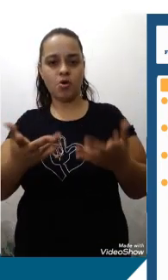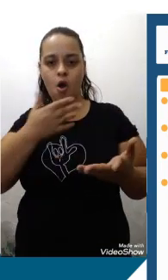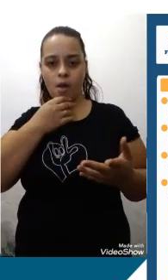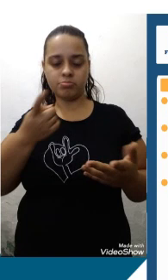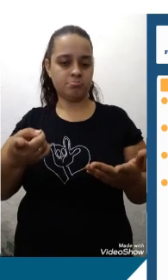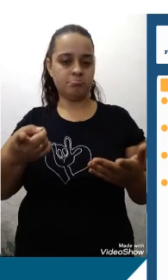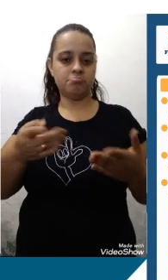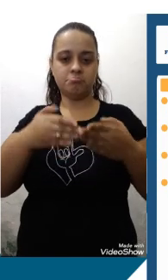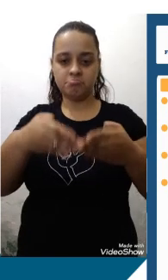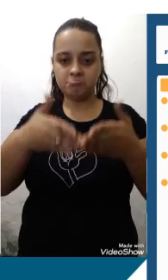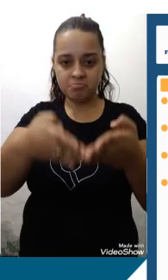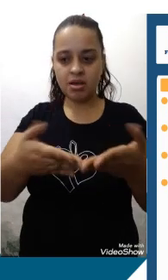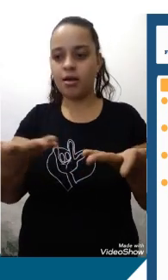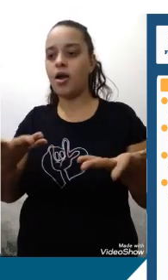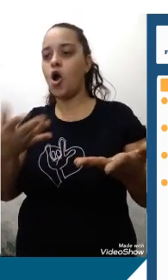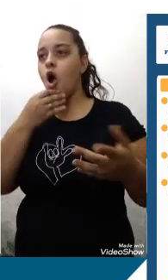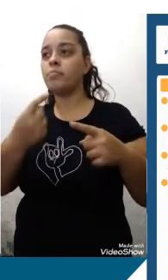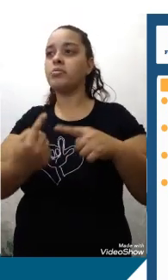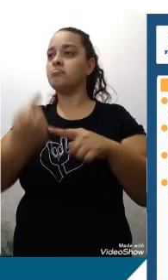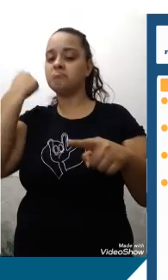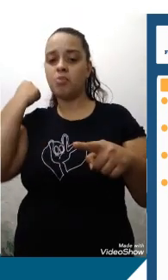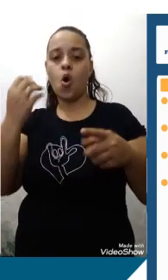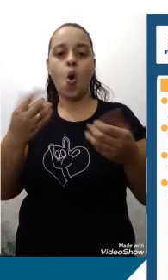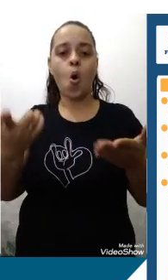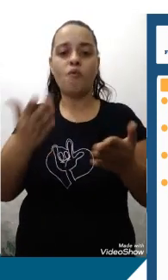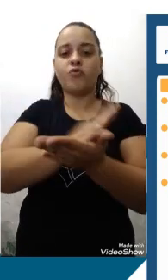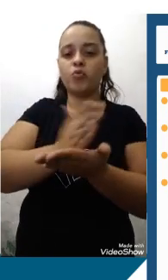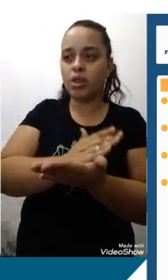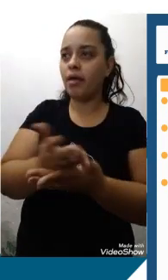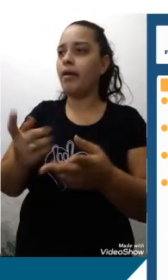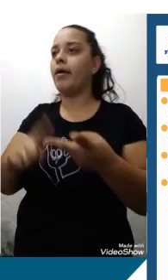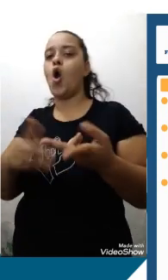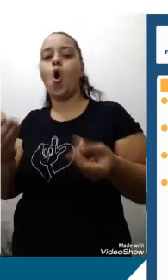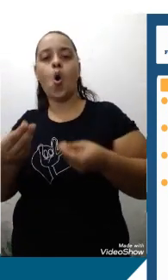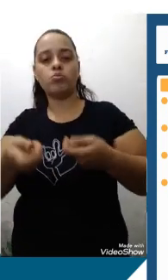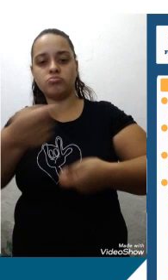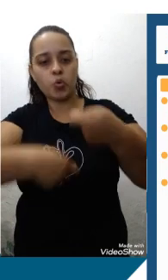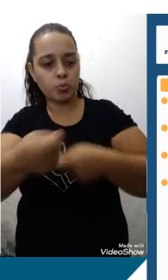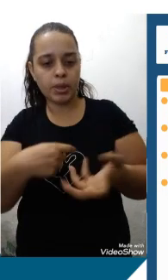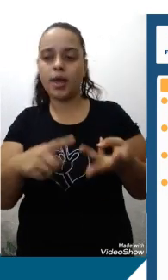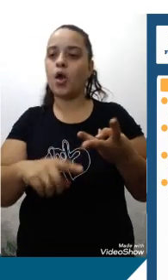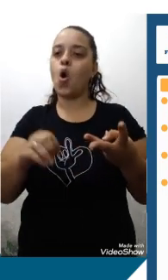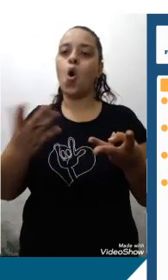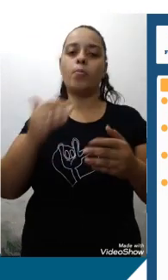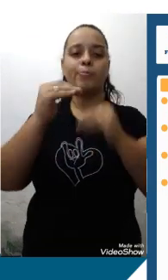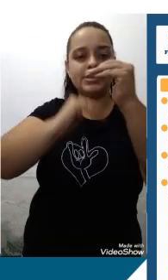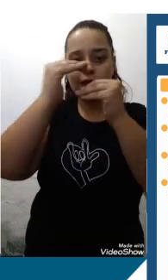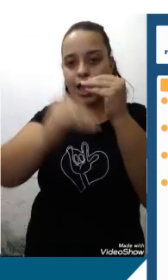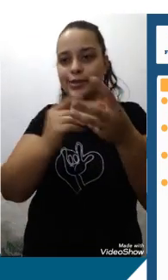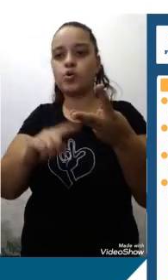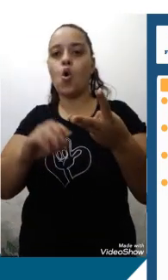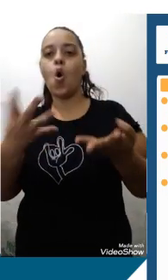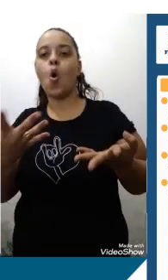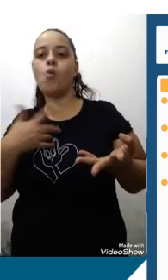braçal dos navios. Fosse em funções realizadas em Portugal ou nas novas fronteiras. Fosse contribuindo para promover o processo ou